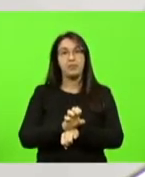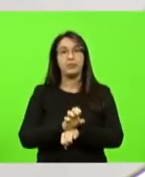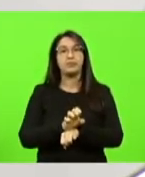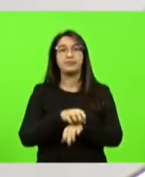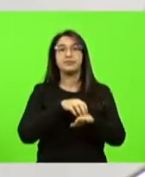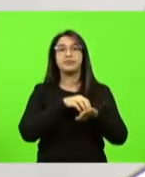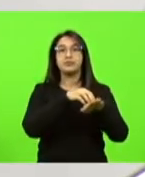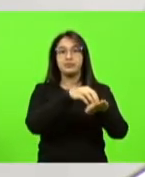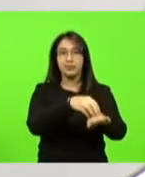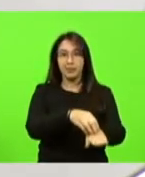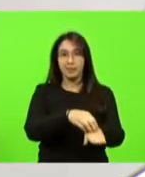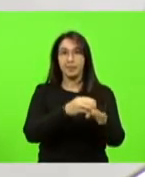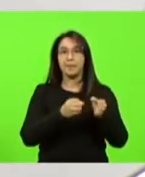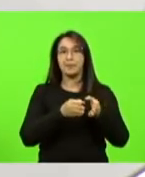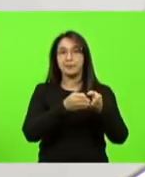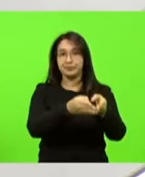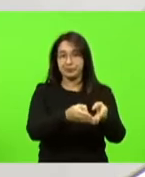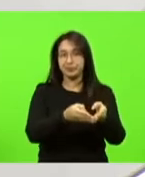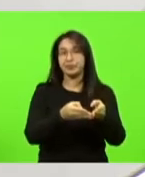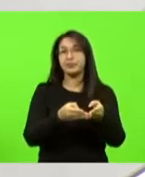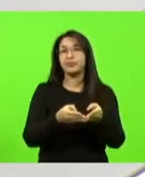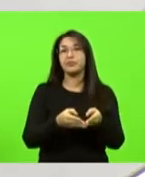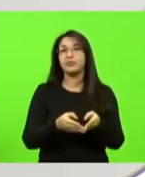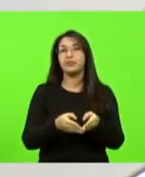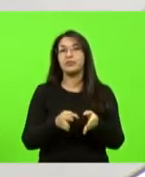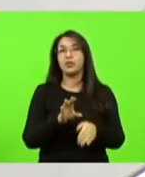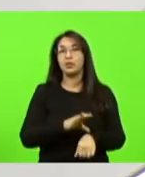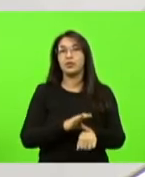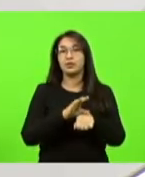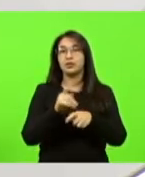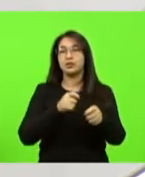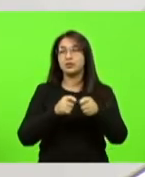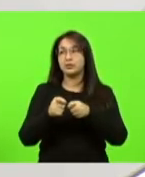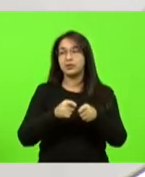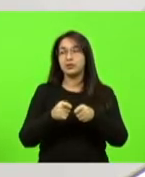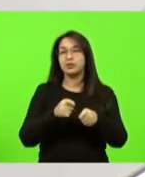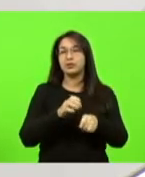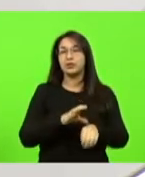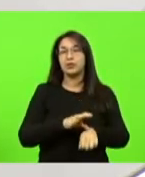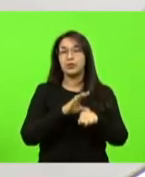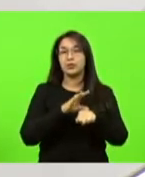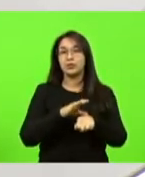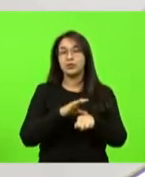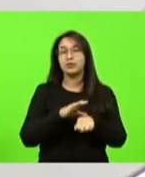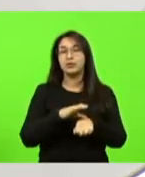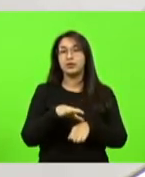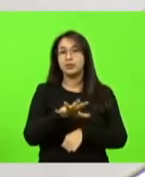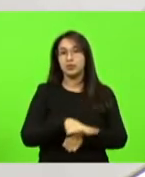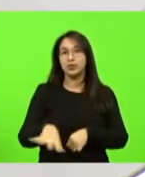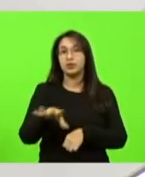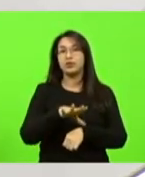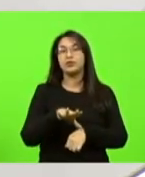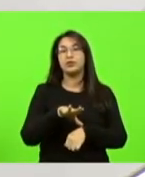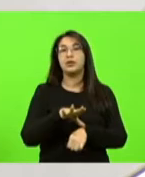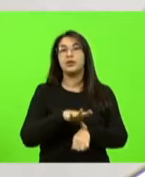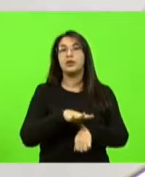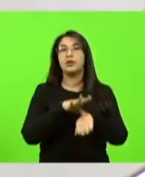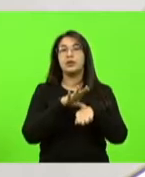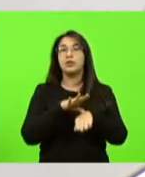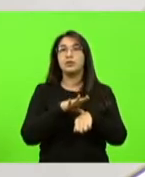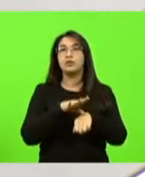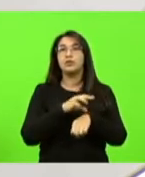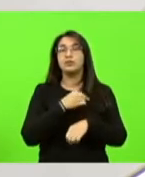Transporte Aquaviário, Conselho Regional de Administração, Conselho Regional de Contabilidade e Secretaria de Gestão do Ministério da Economia.